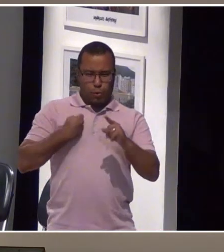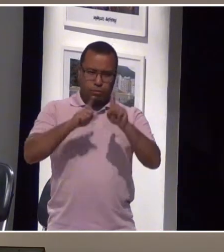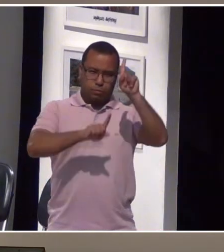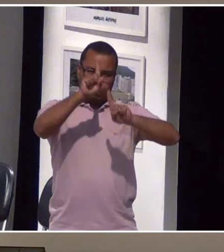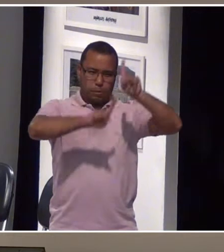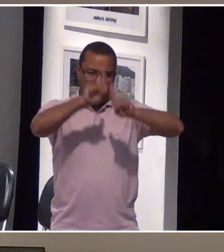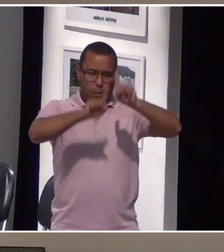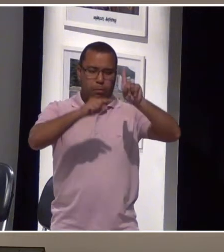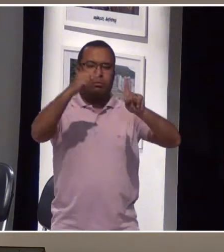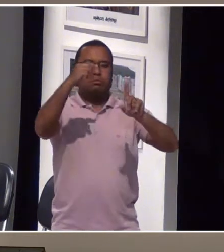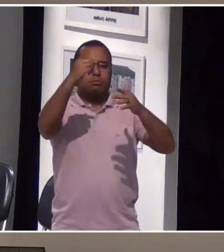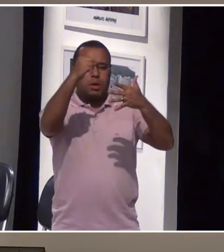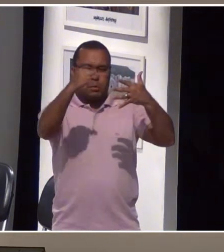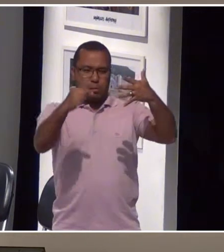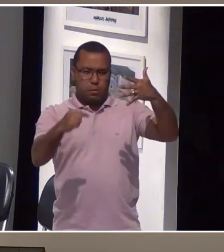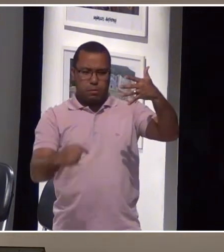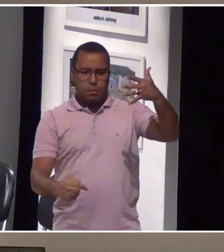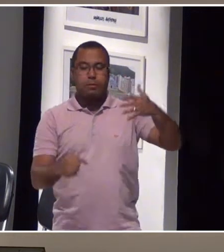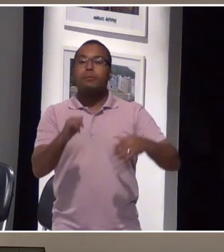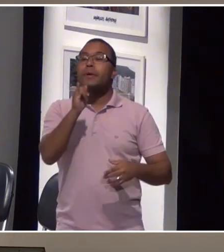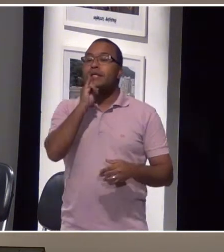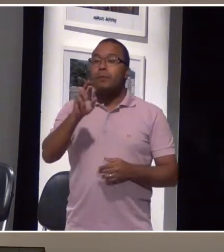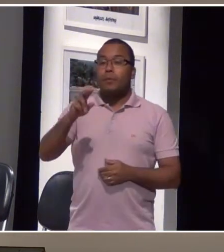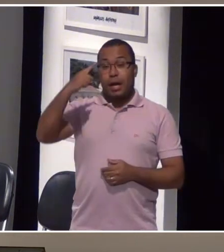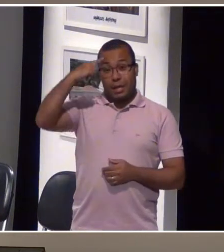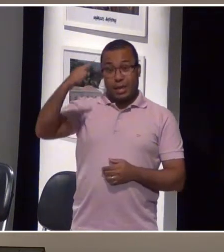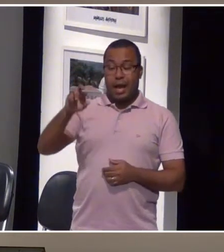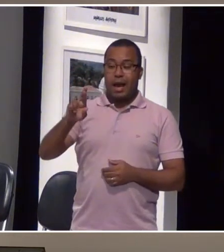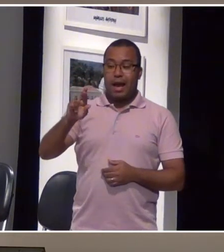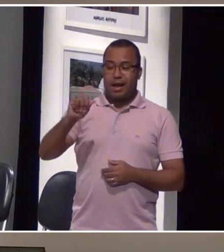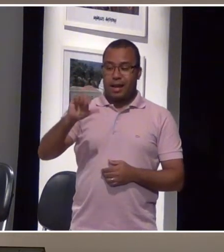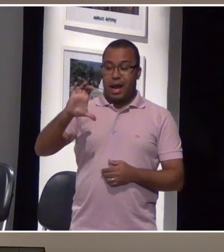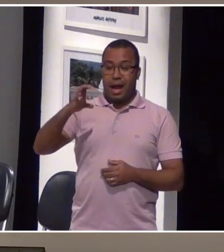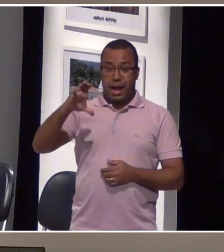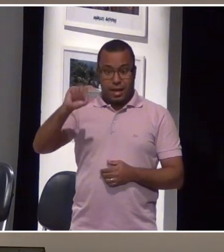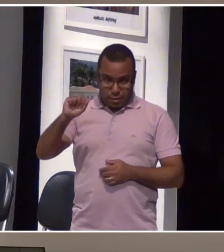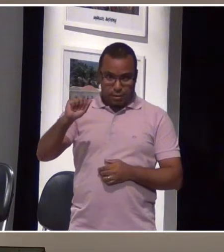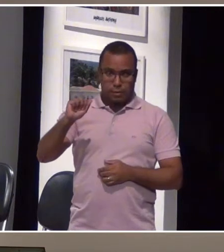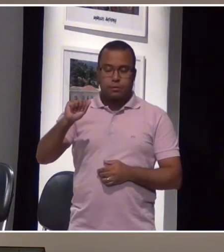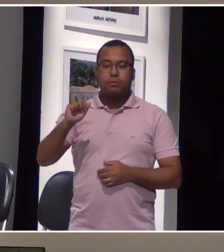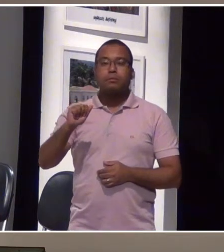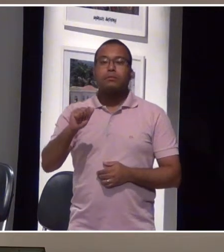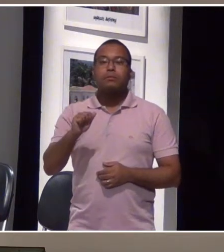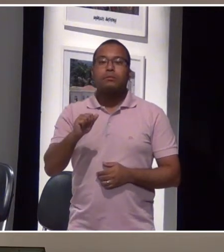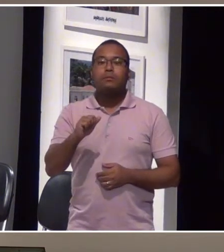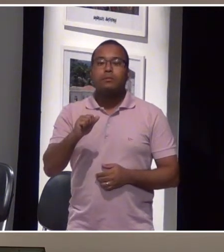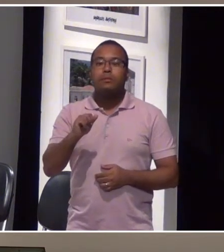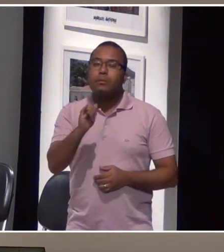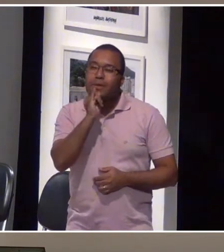por exemplo, vamos pegar a ideia de raça. Fazendo uma análise